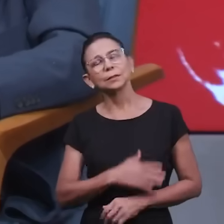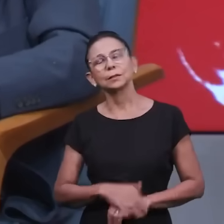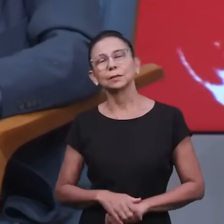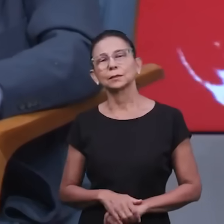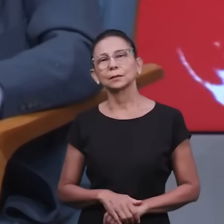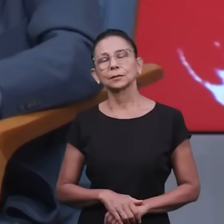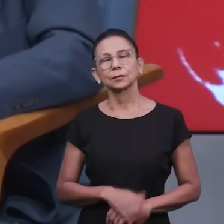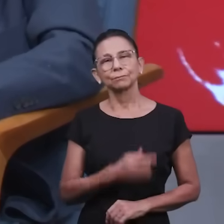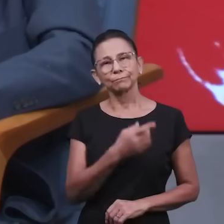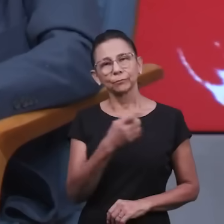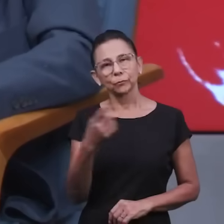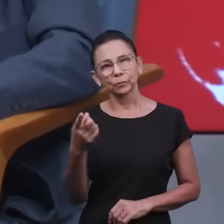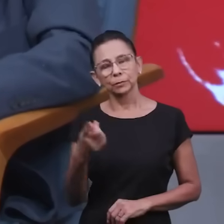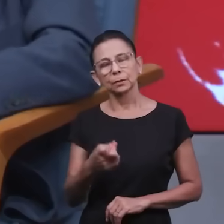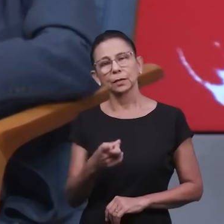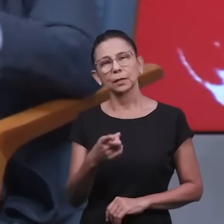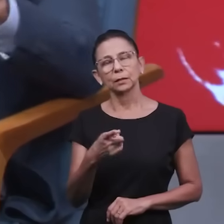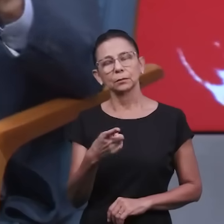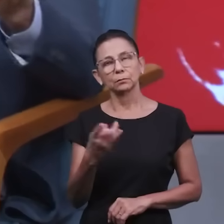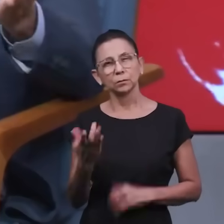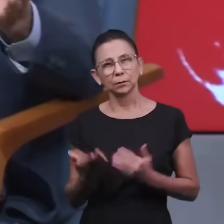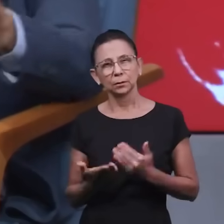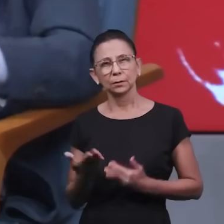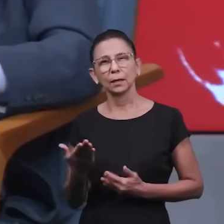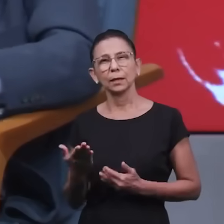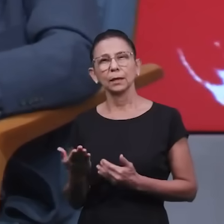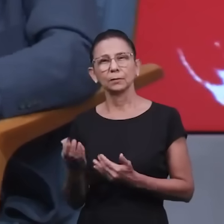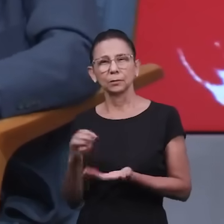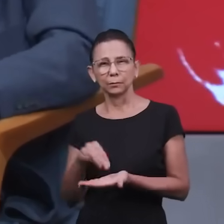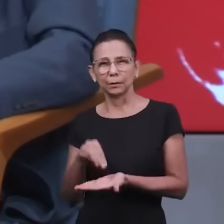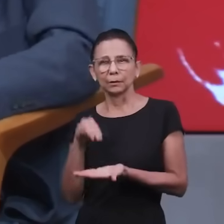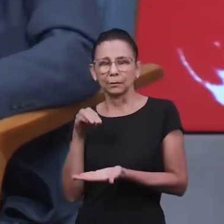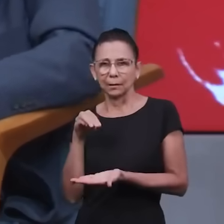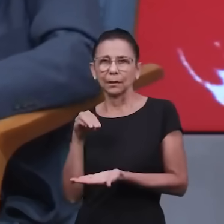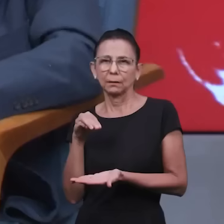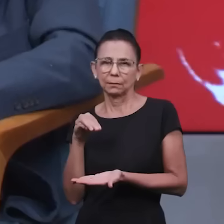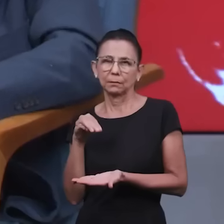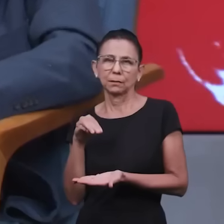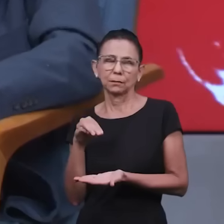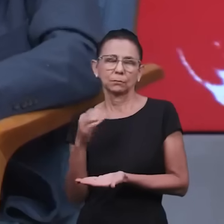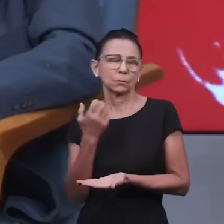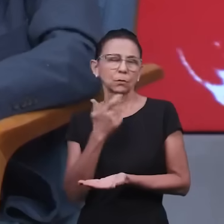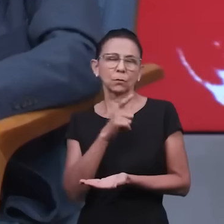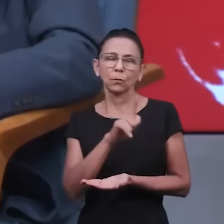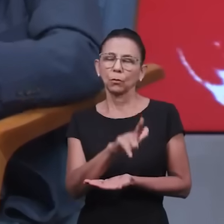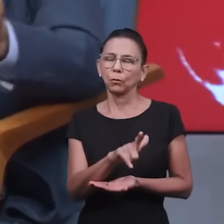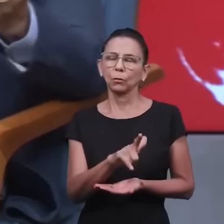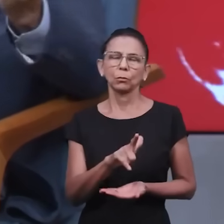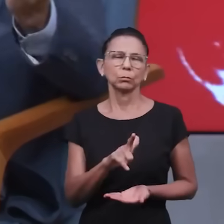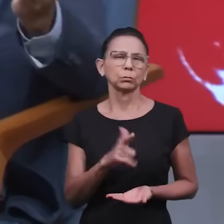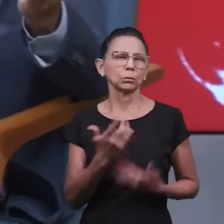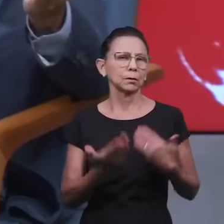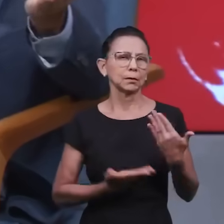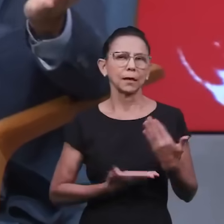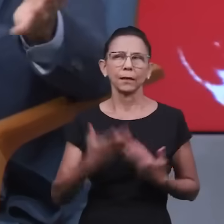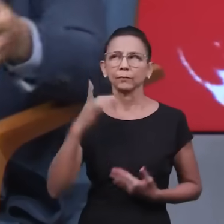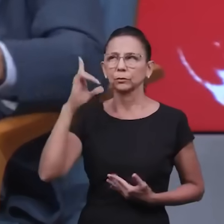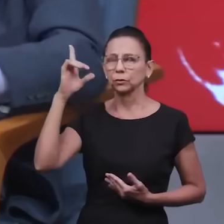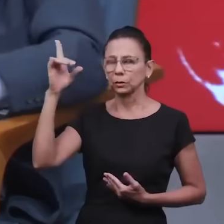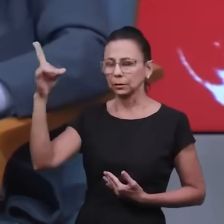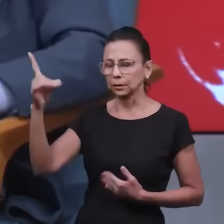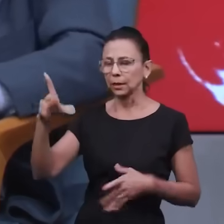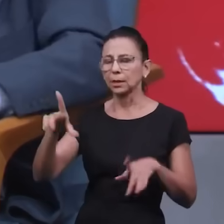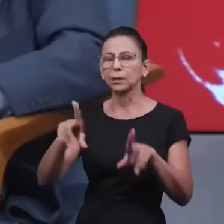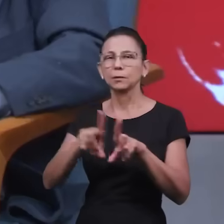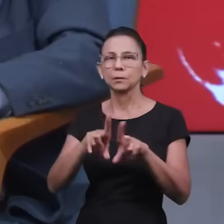irmãos participassem, nossos irmãos, os irmãos, né, da Igreja Cristã Maranata, outros irmãos